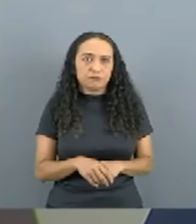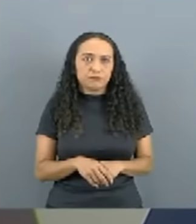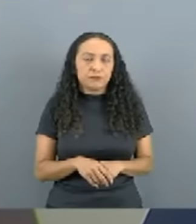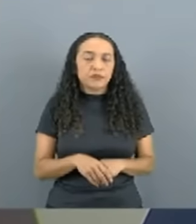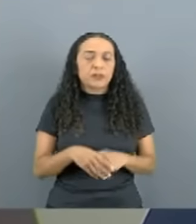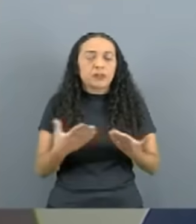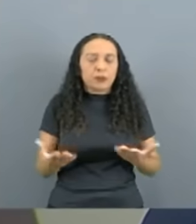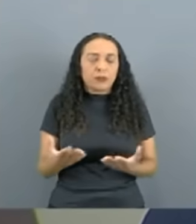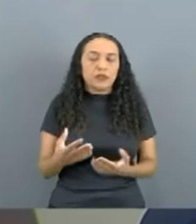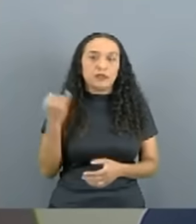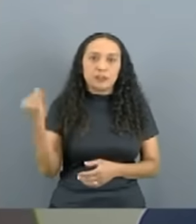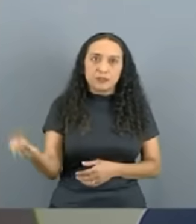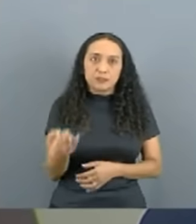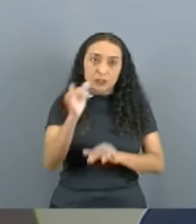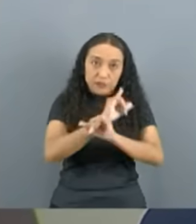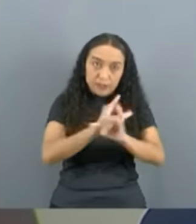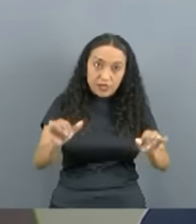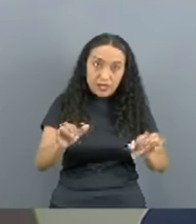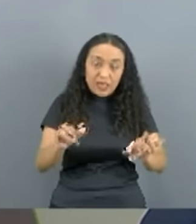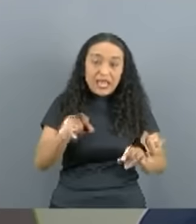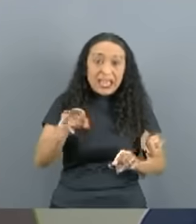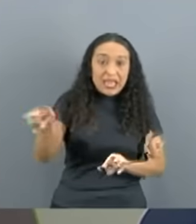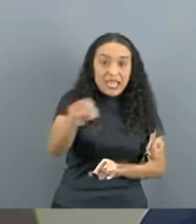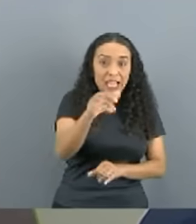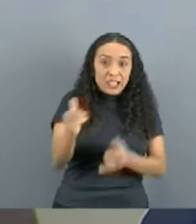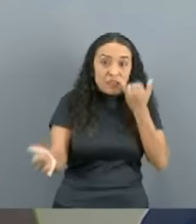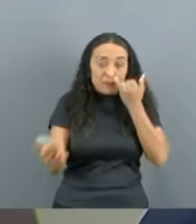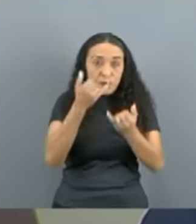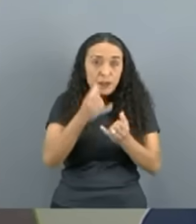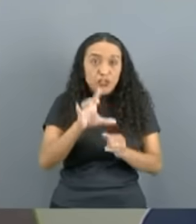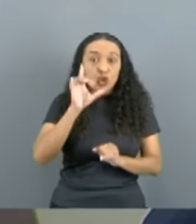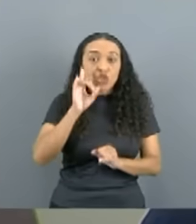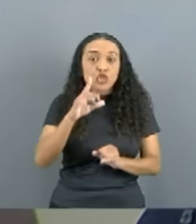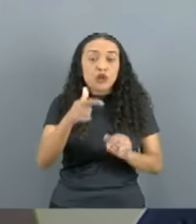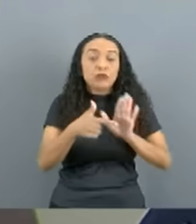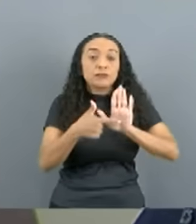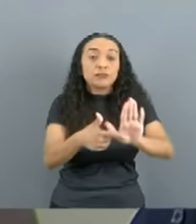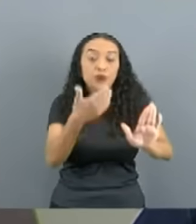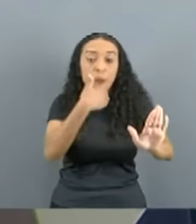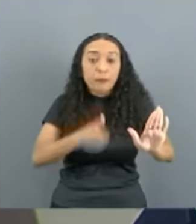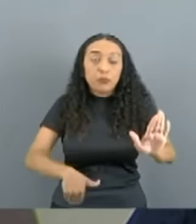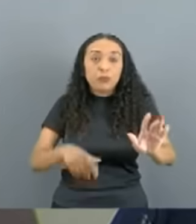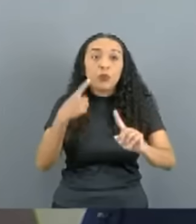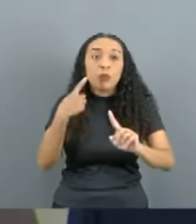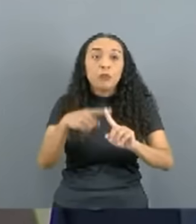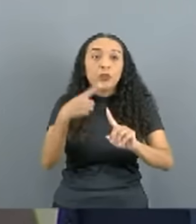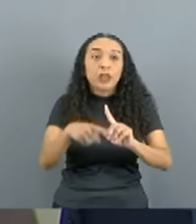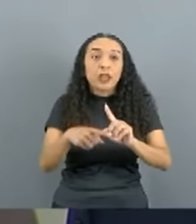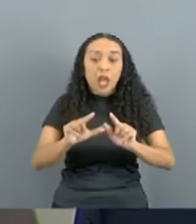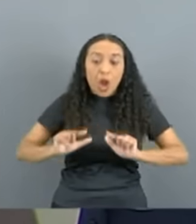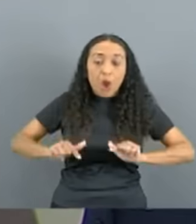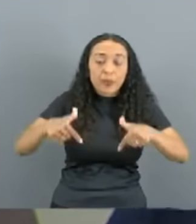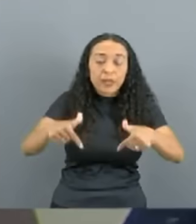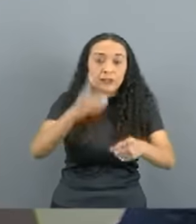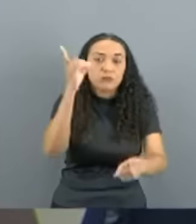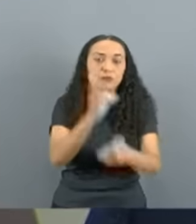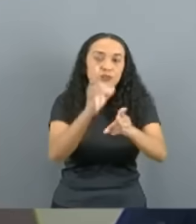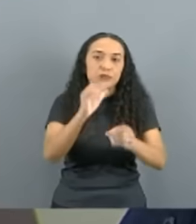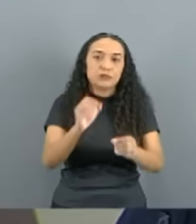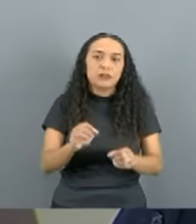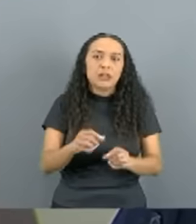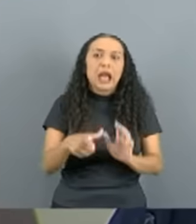Senador, é importante dizer que esses dados só foram tornados públicos a partir da deflagração da operação.